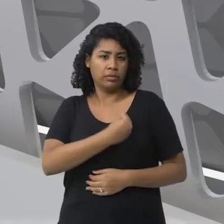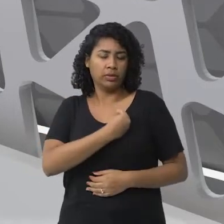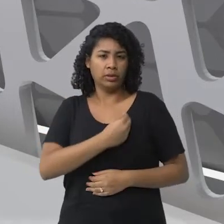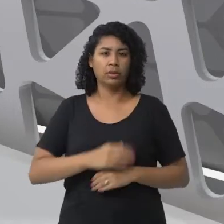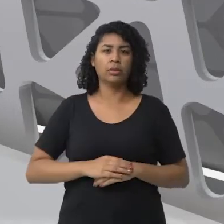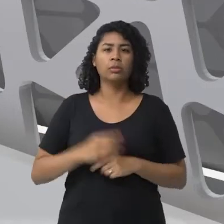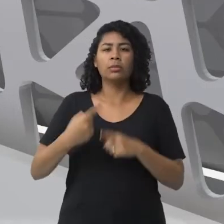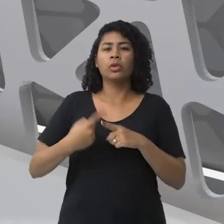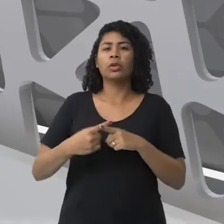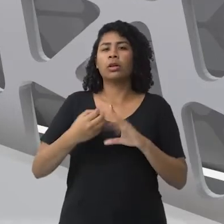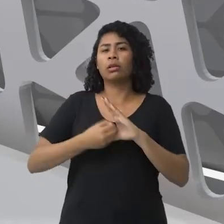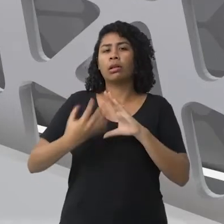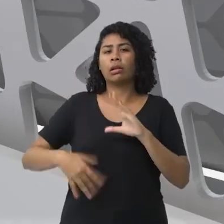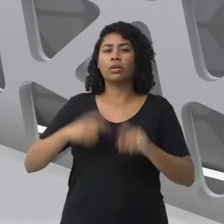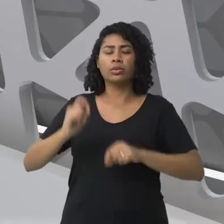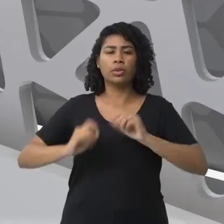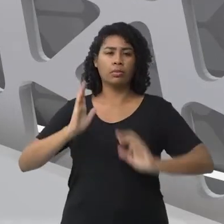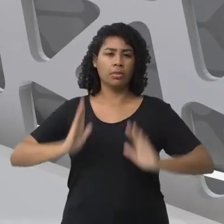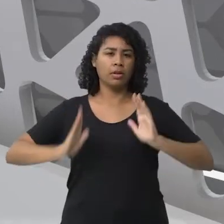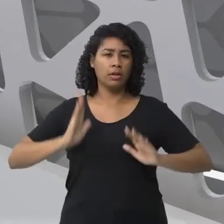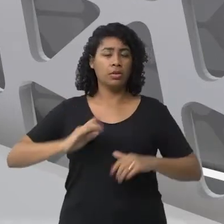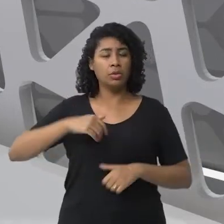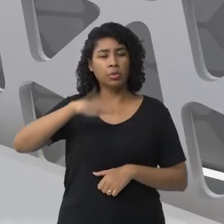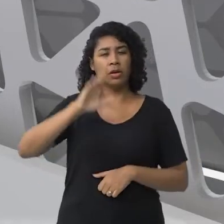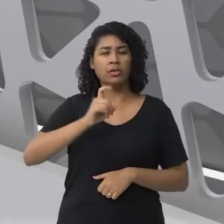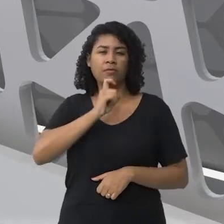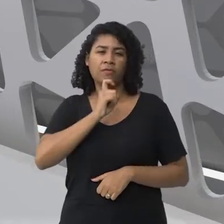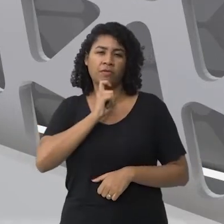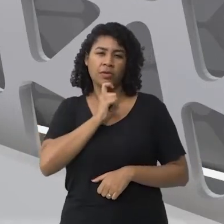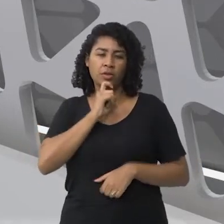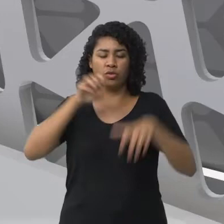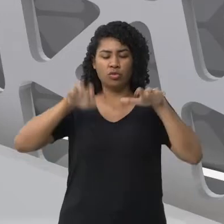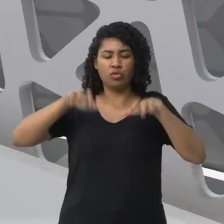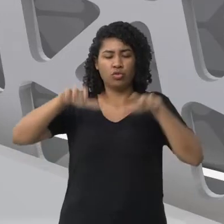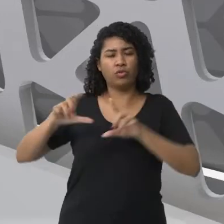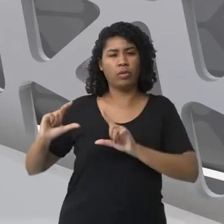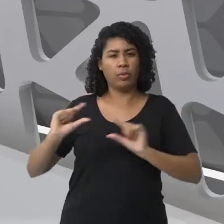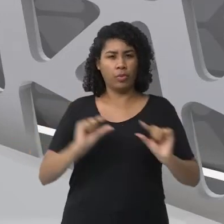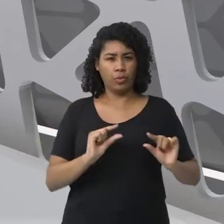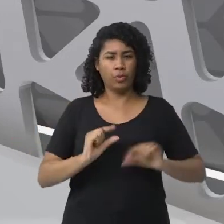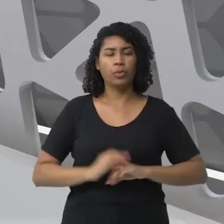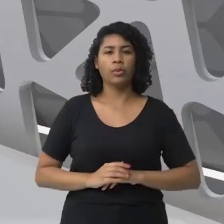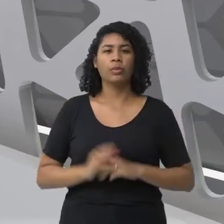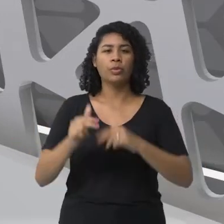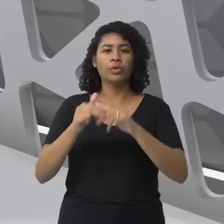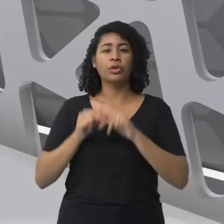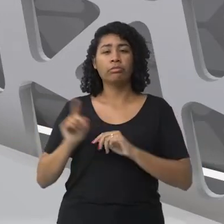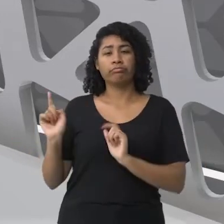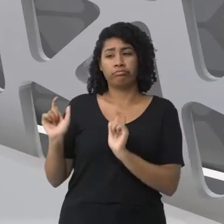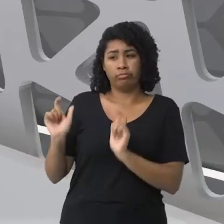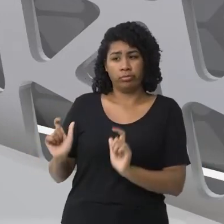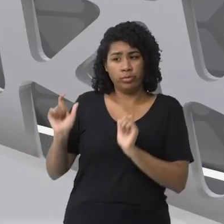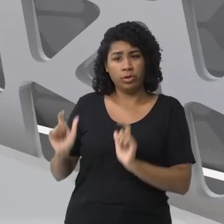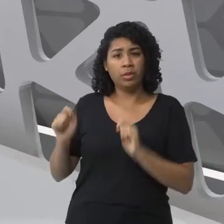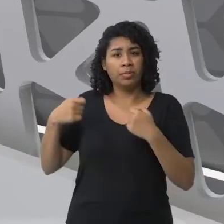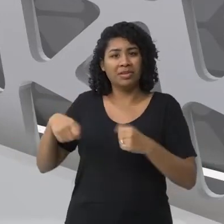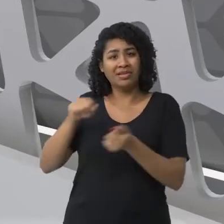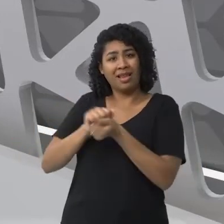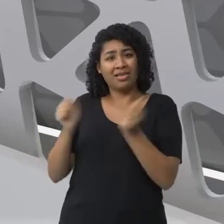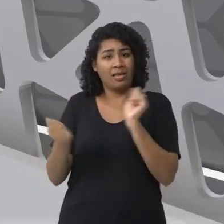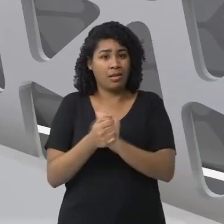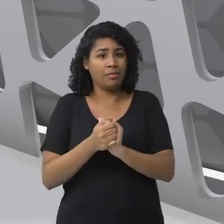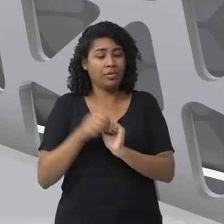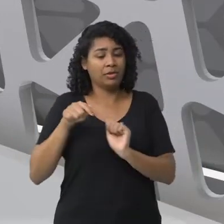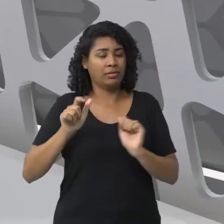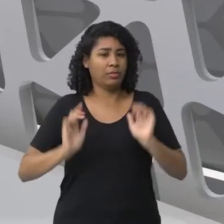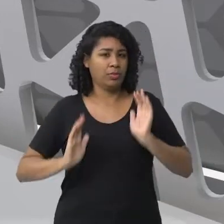muito seco, ou seja, poucas chuvas, e um verão mais chuvoso. Então, essa árvore, essa plantação, essa vegetação, precisa ser adaptada a um